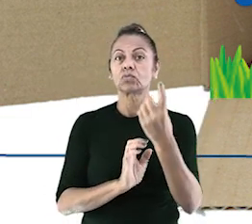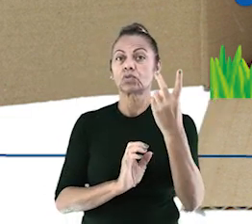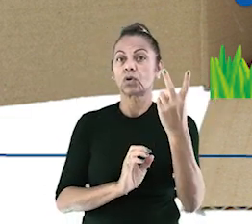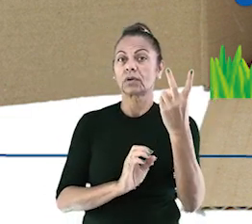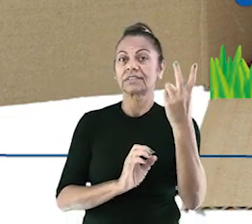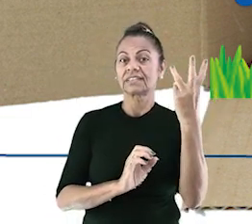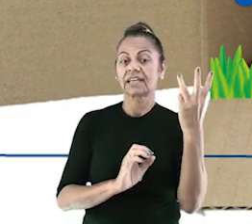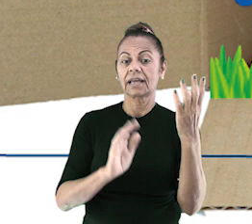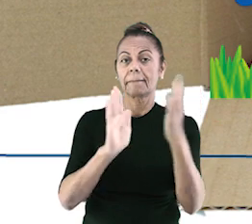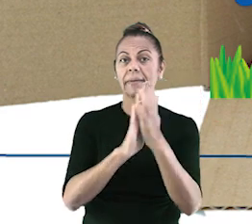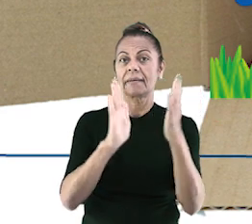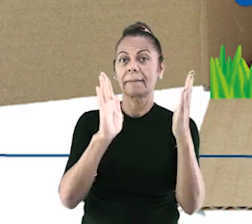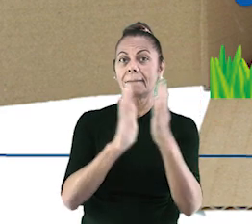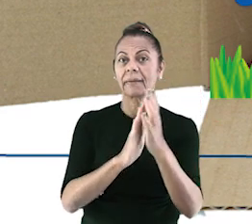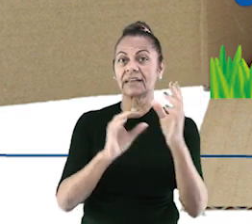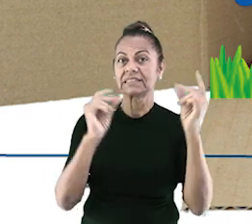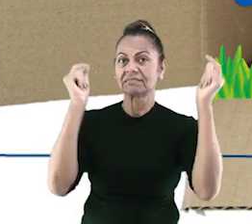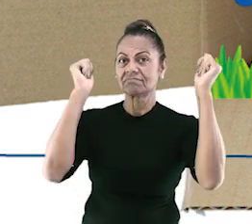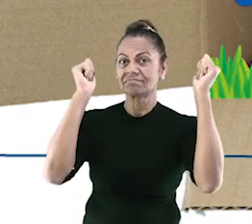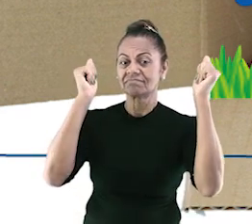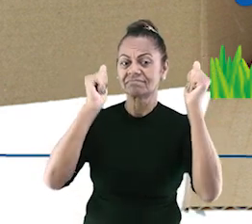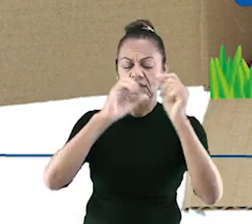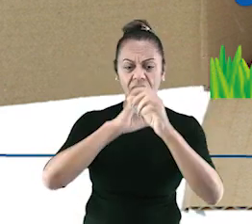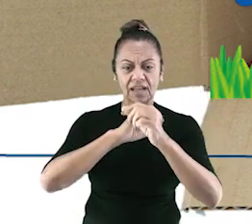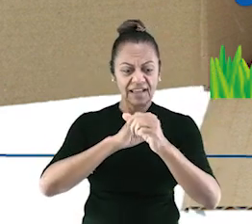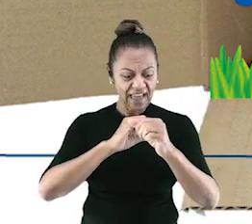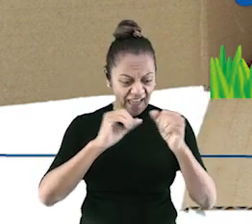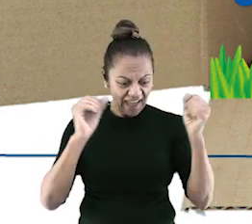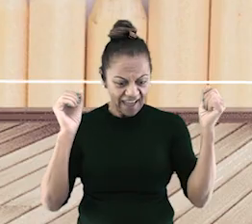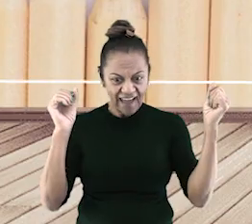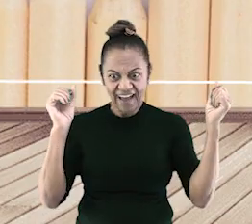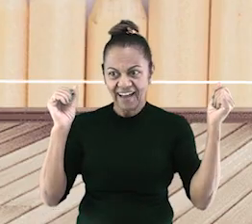Um, dois, três.